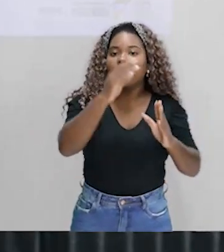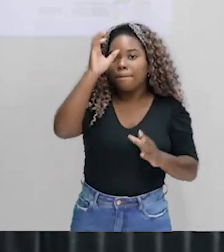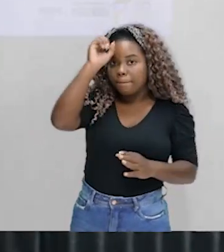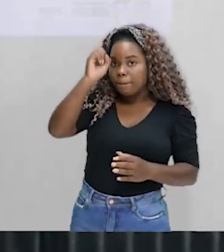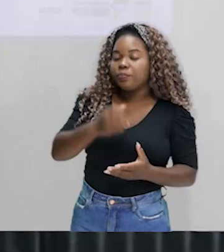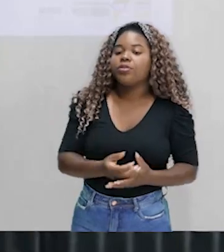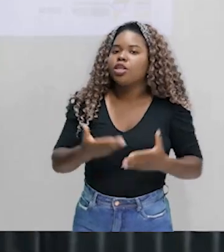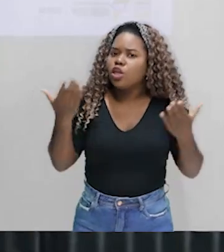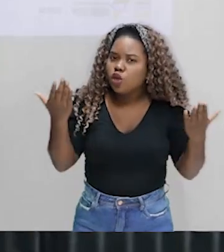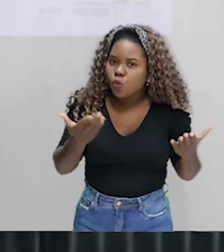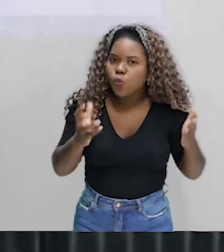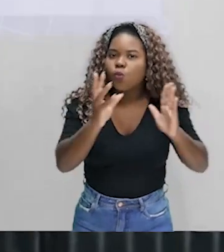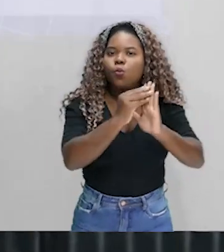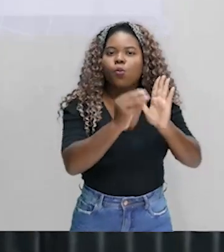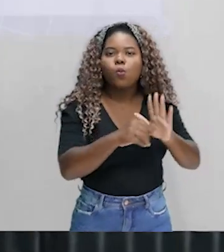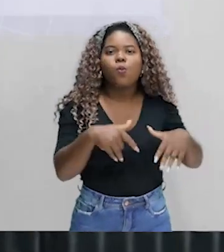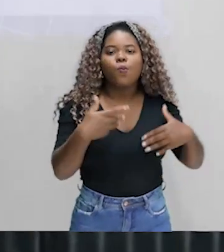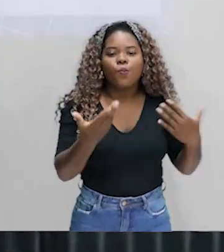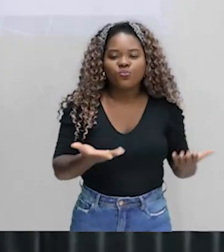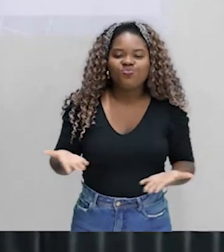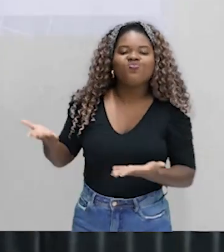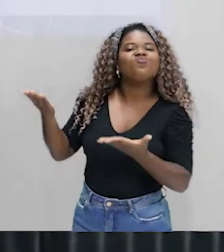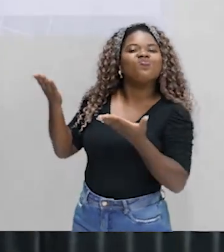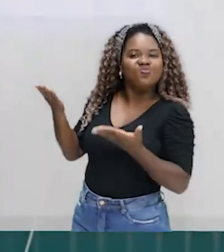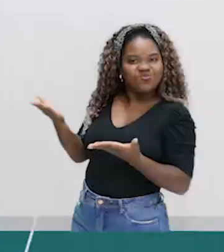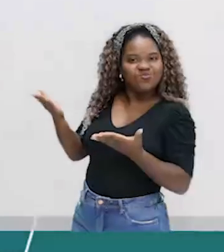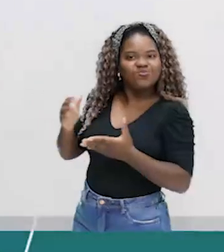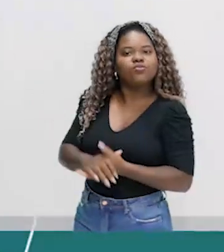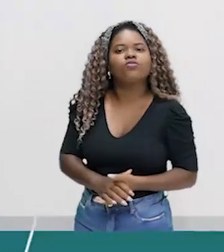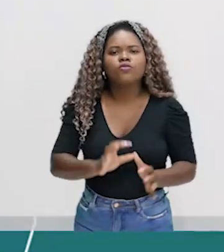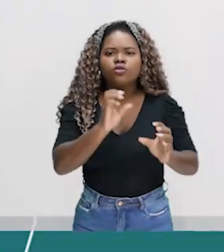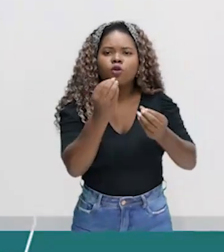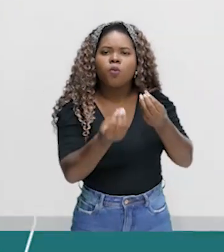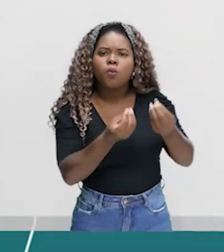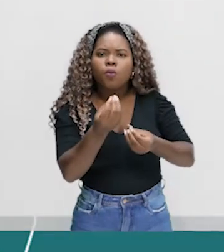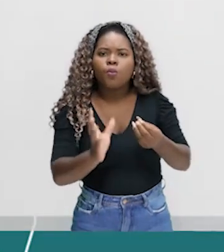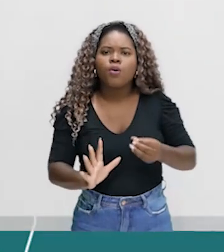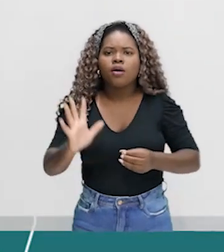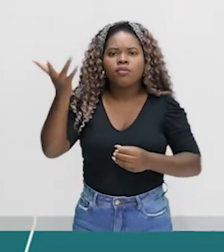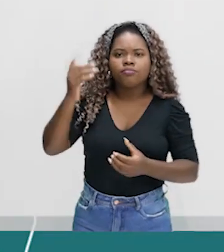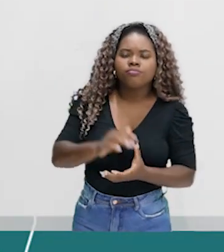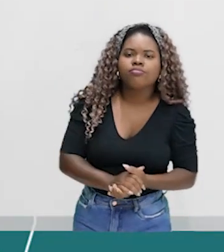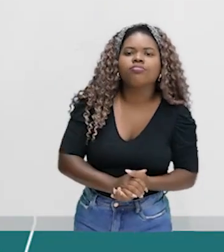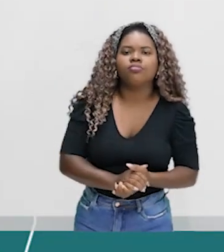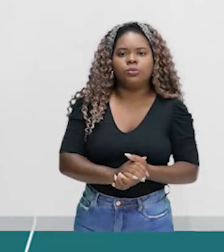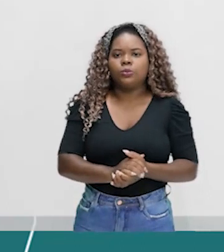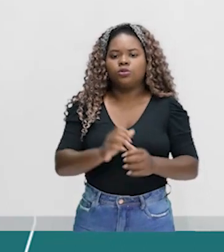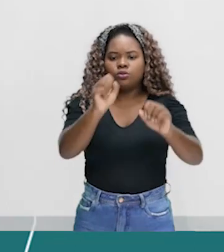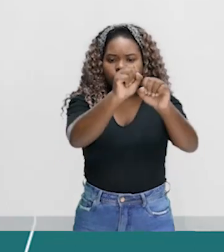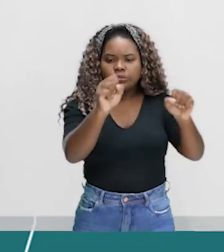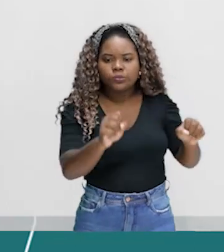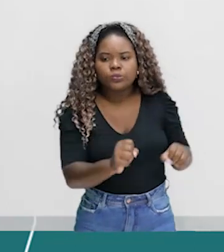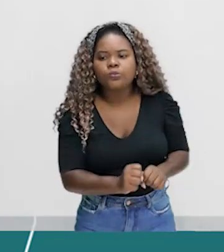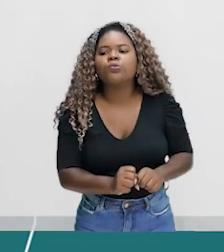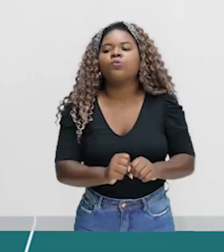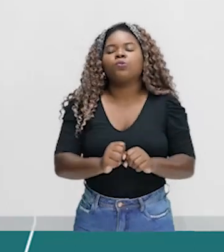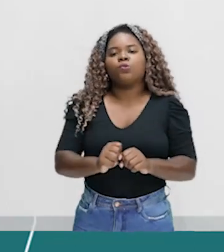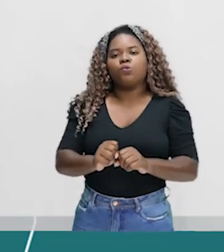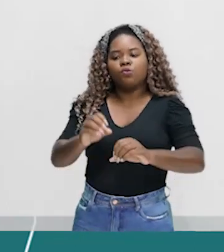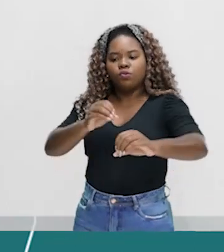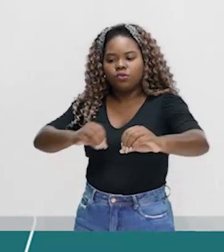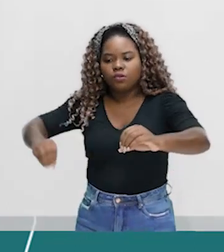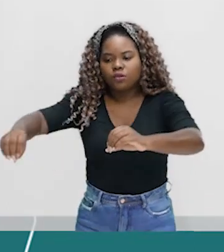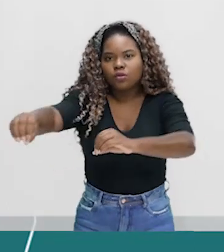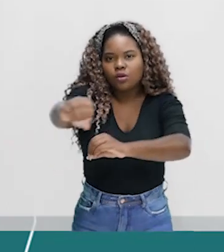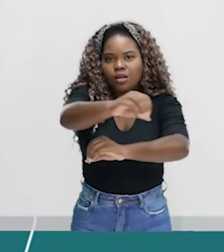aula de biologia de hoje, nós vamos falar um pouco sobre a formação do universo e do sistema solar. Talvez você tenha visto esse